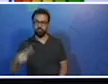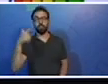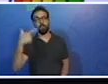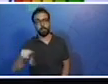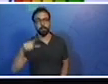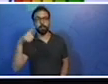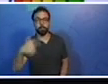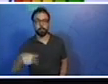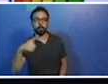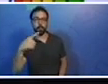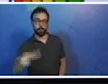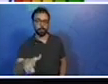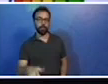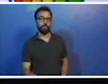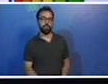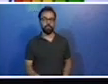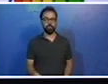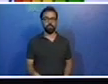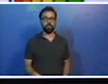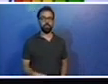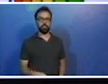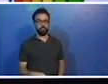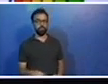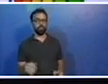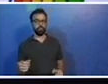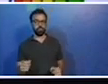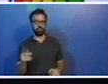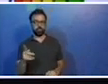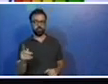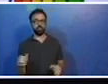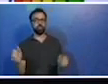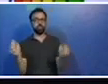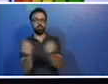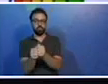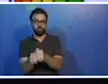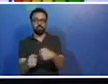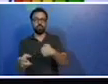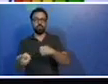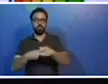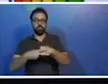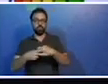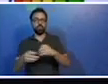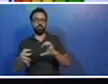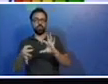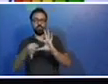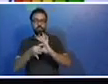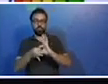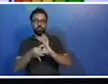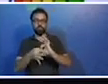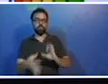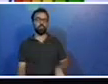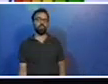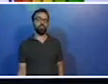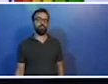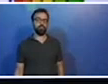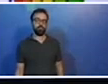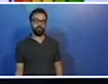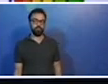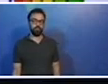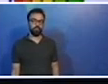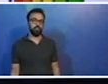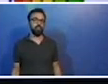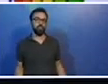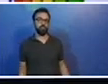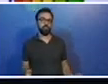acontece. E o advérbio sempre vem atrelado ao verbo. Então ele está dando uma frequência ao verbo. Como